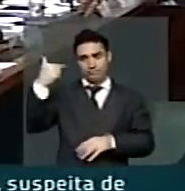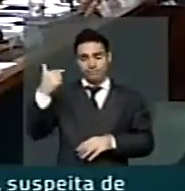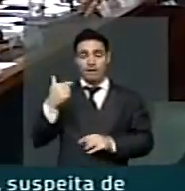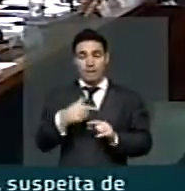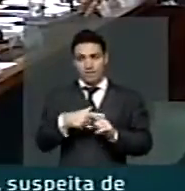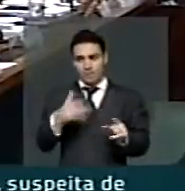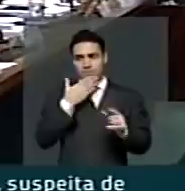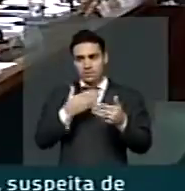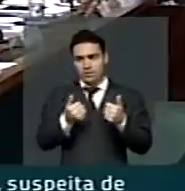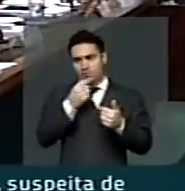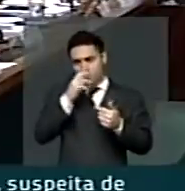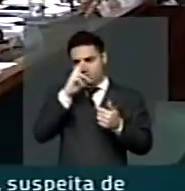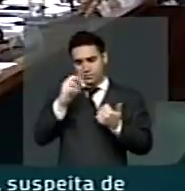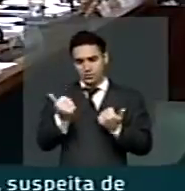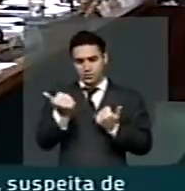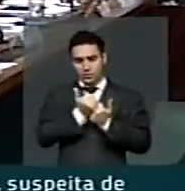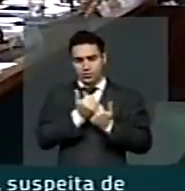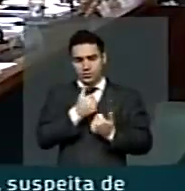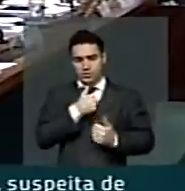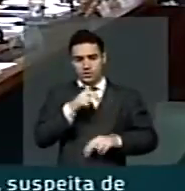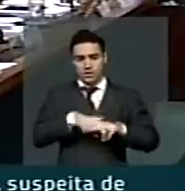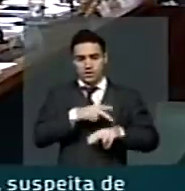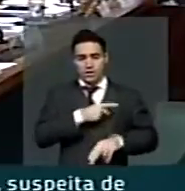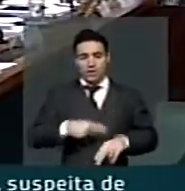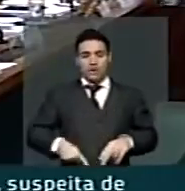Excelência que assuma a presidência.